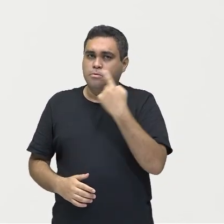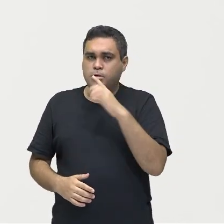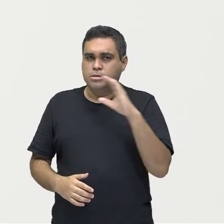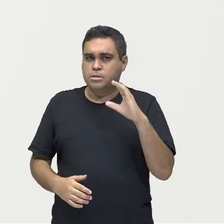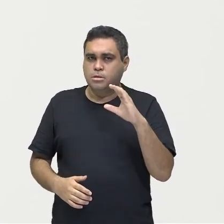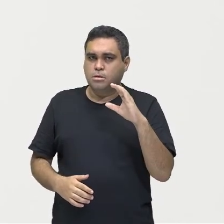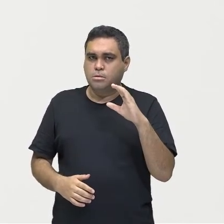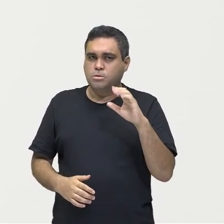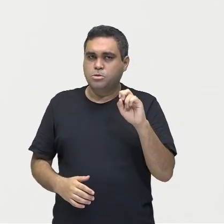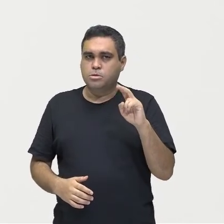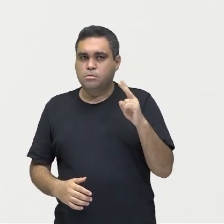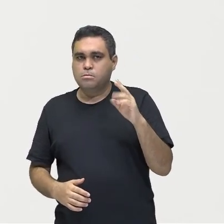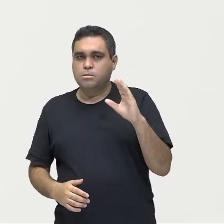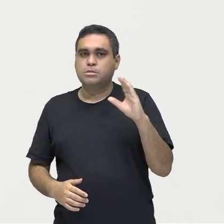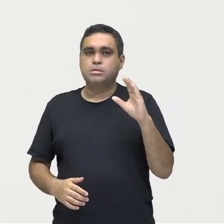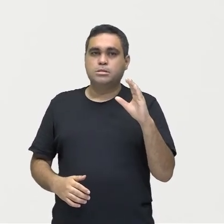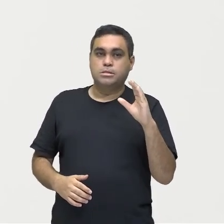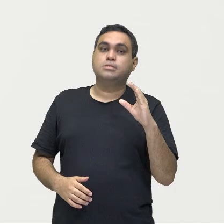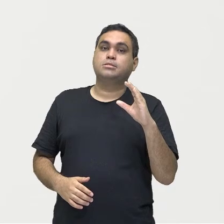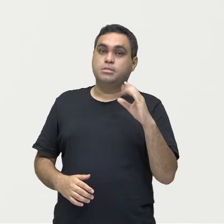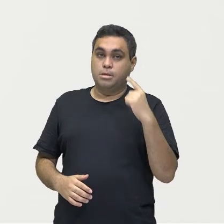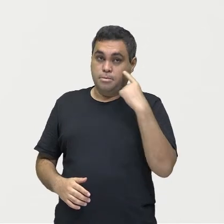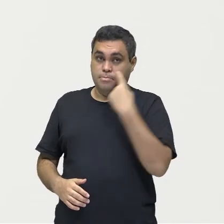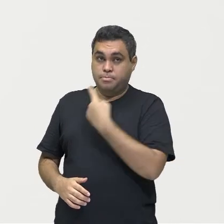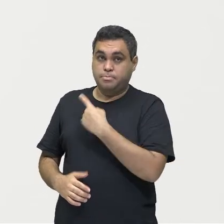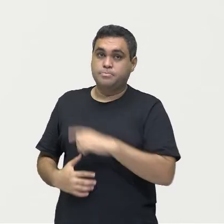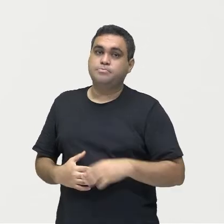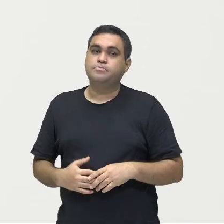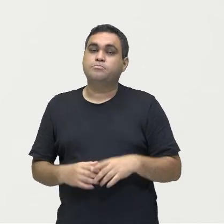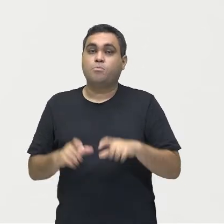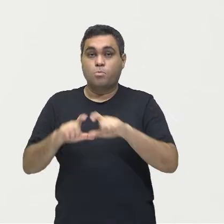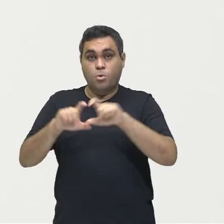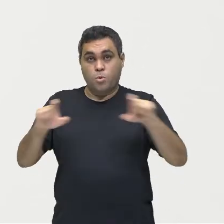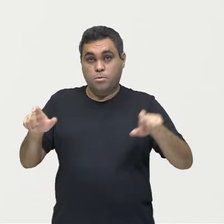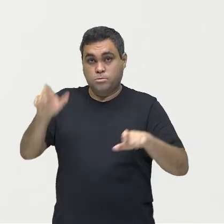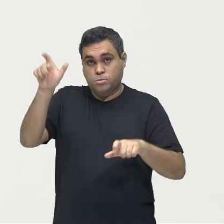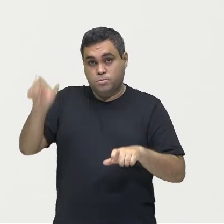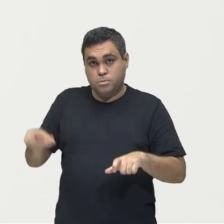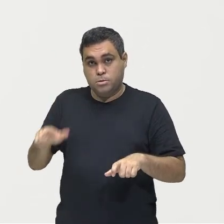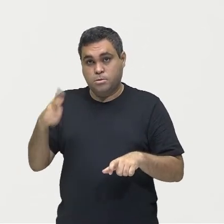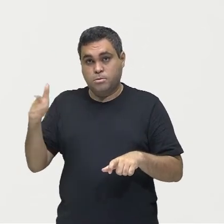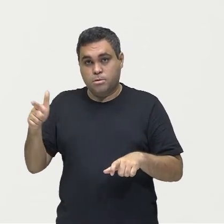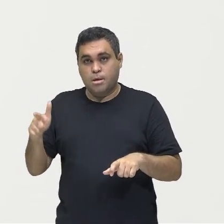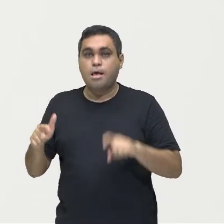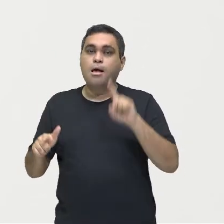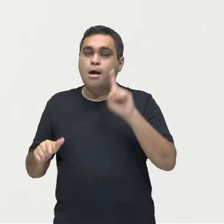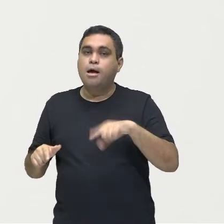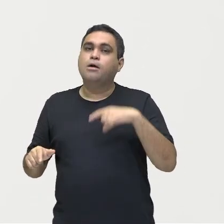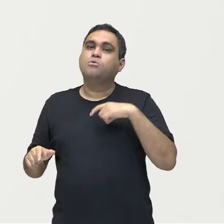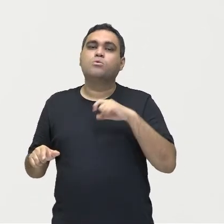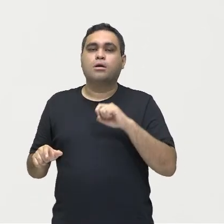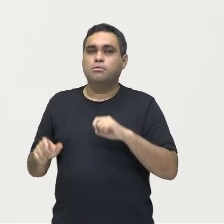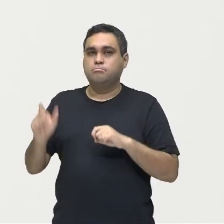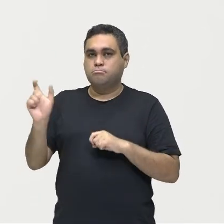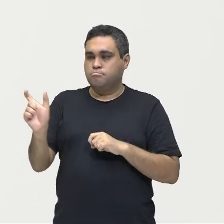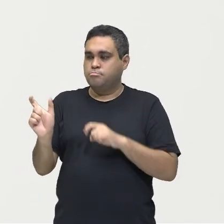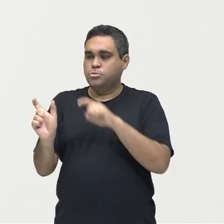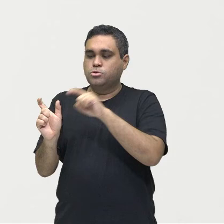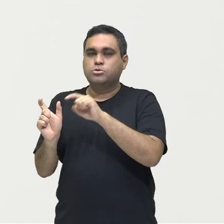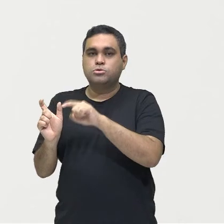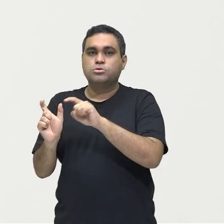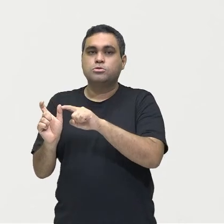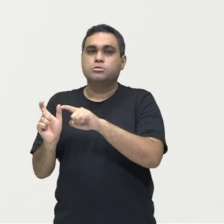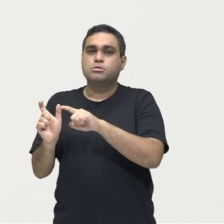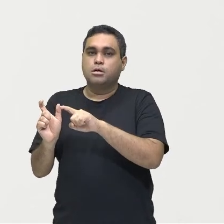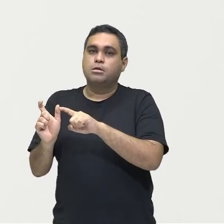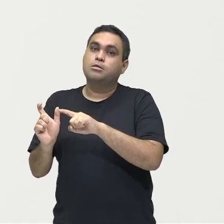temos? Temos só essas duas, correto? Letra C diz assim: a oração sem sujeito é aquela em que o sujeito, embora